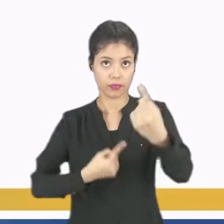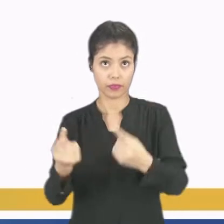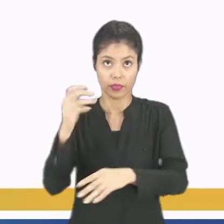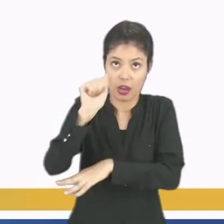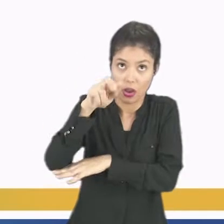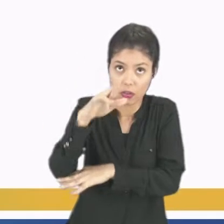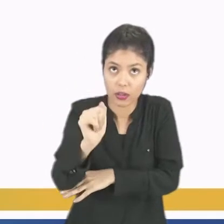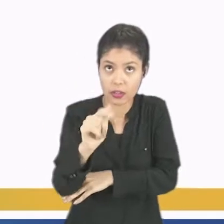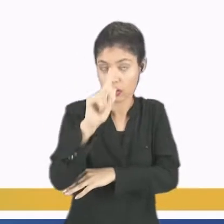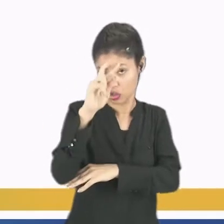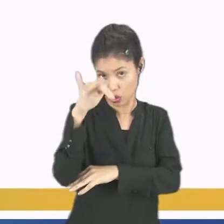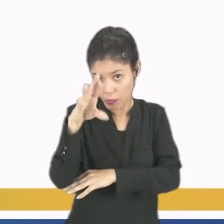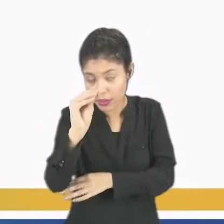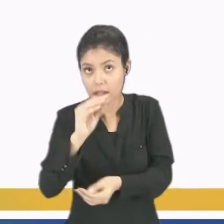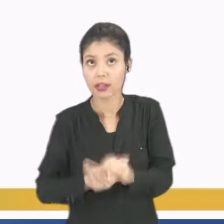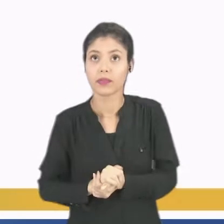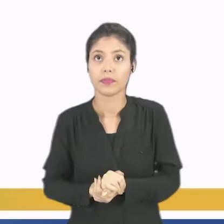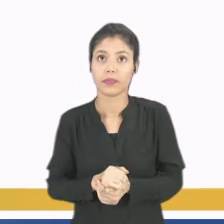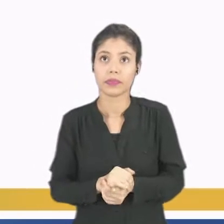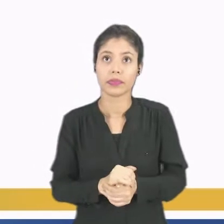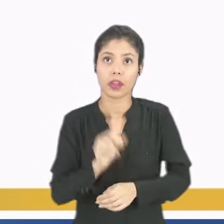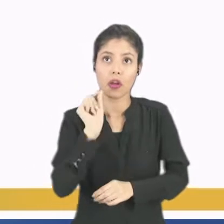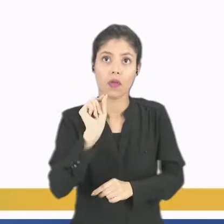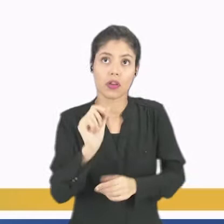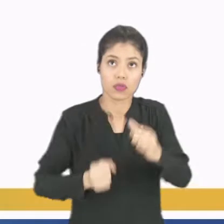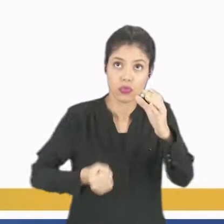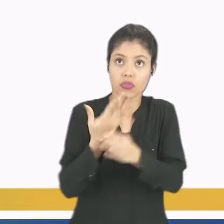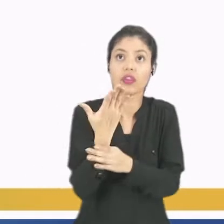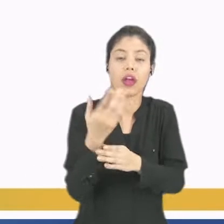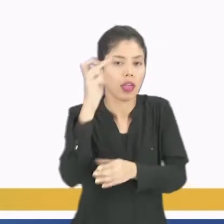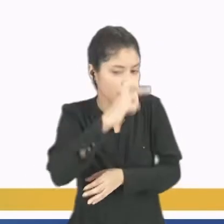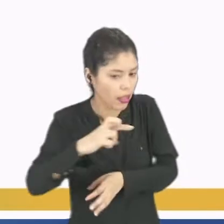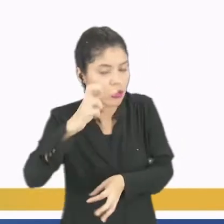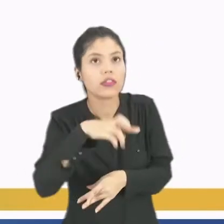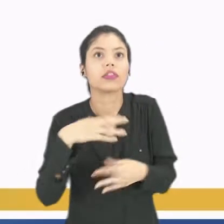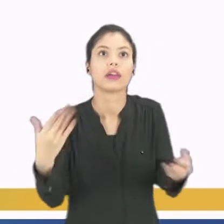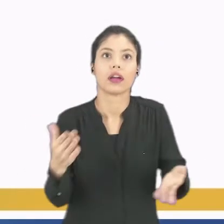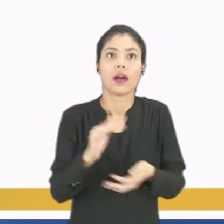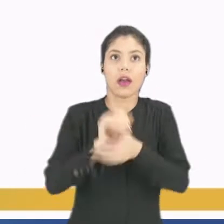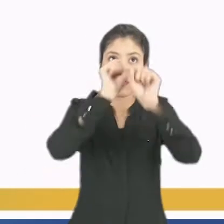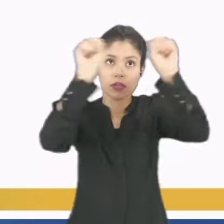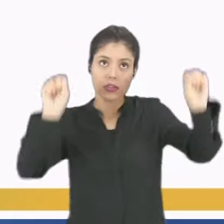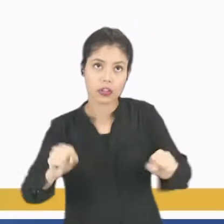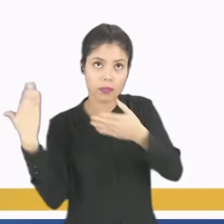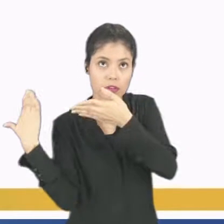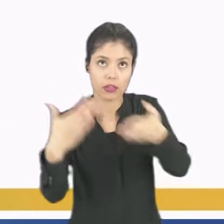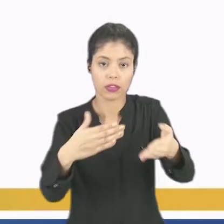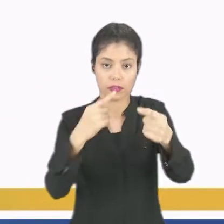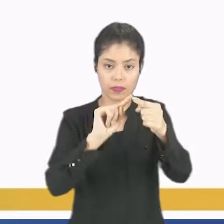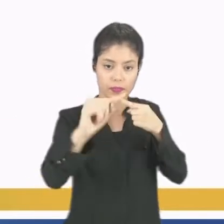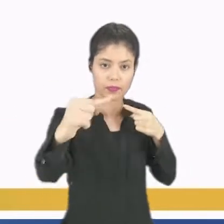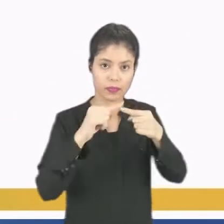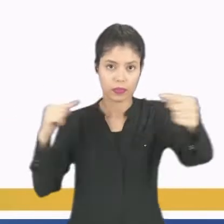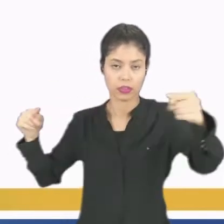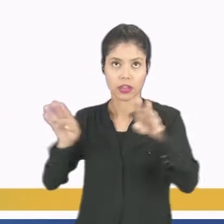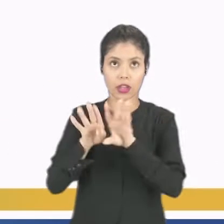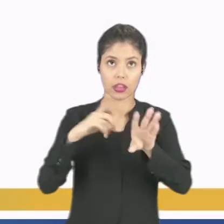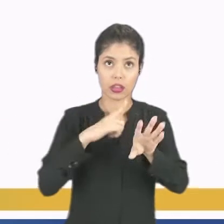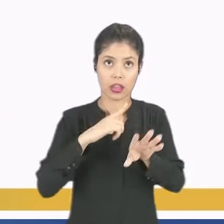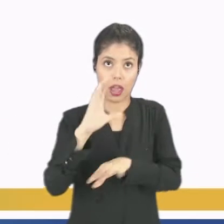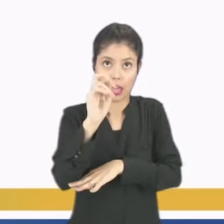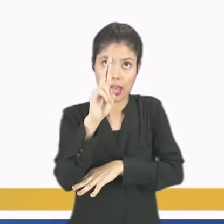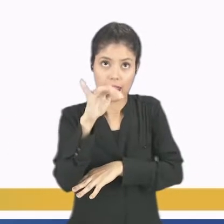a álgebra, a geometria, com isso a criação da geometria analítica e o sistema de coordenadas. Por isso que é o sistema de